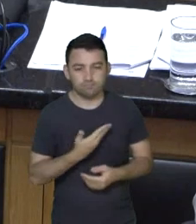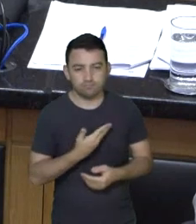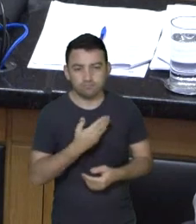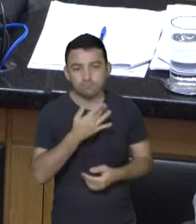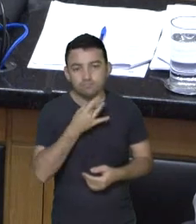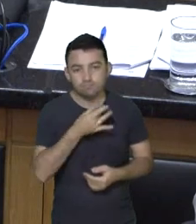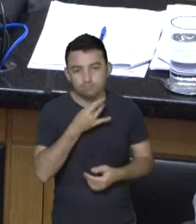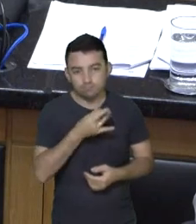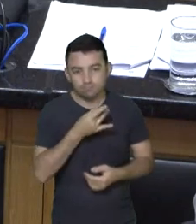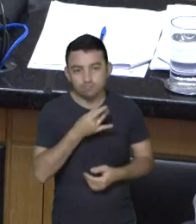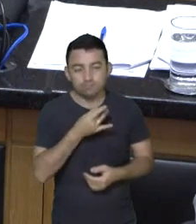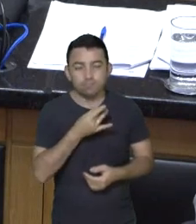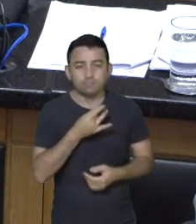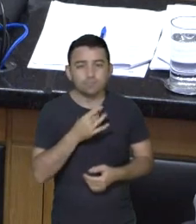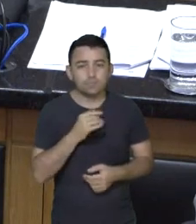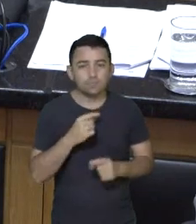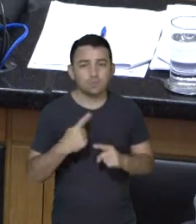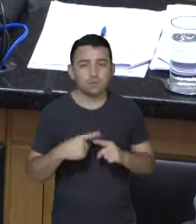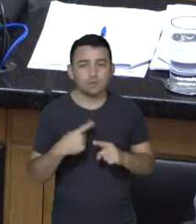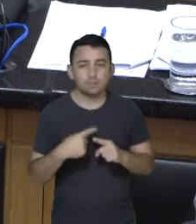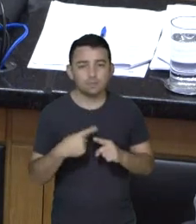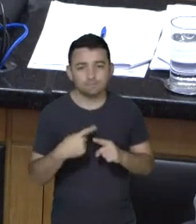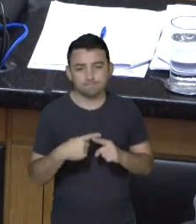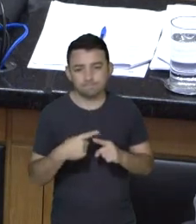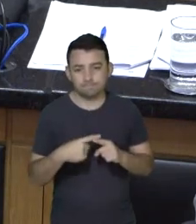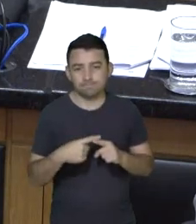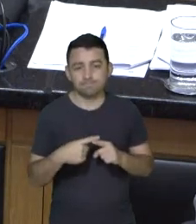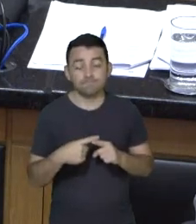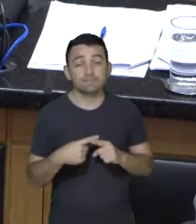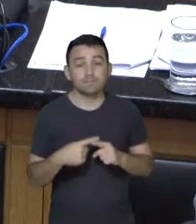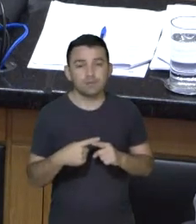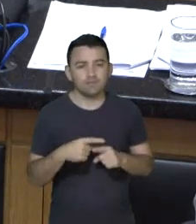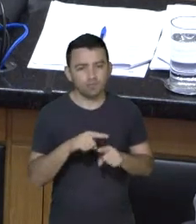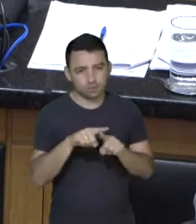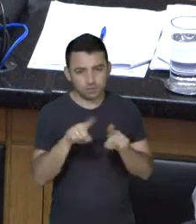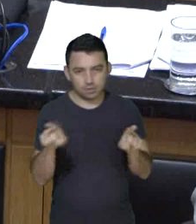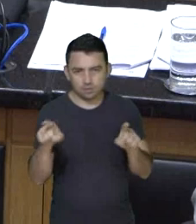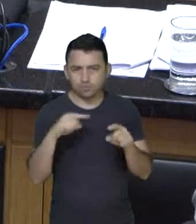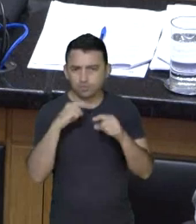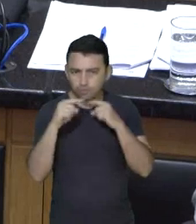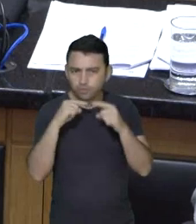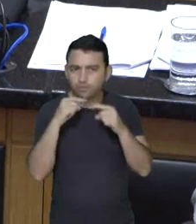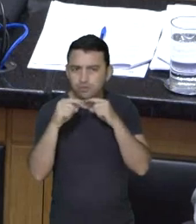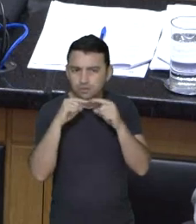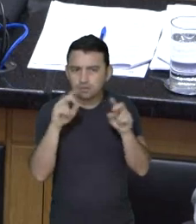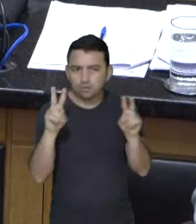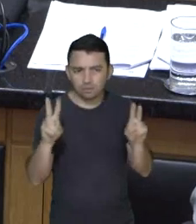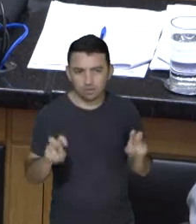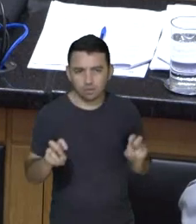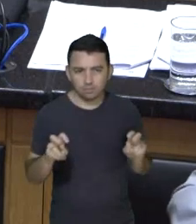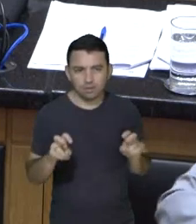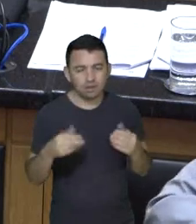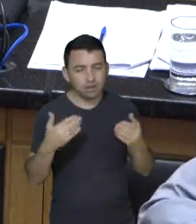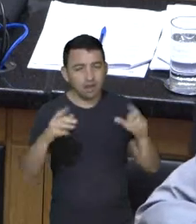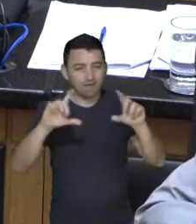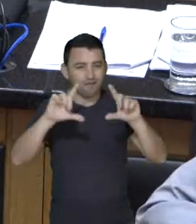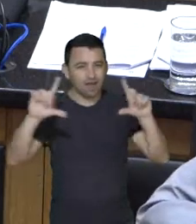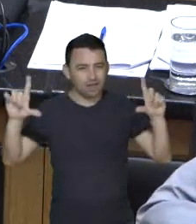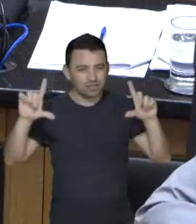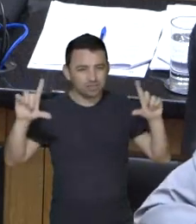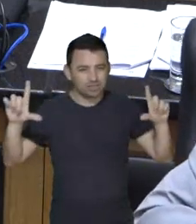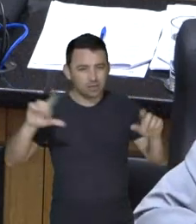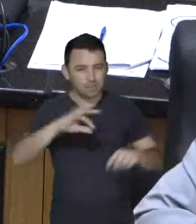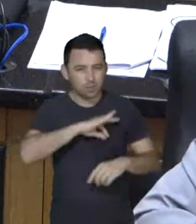Cobalcini, porque acho que para quem está em dúvida em relação à matéria, acho que essa faixa aqui,